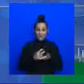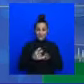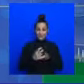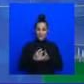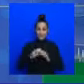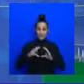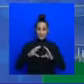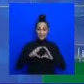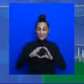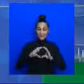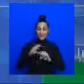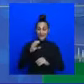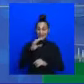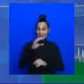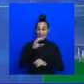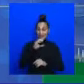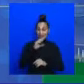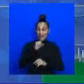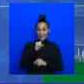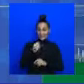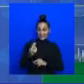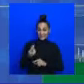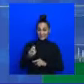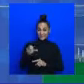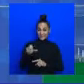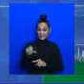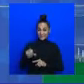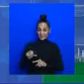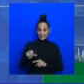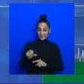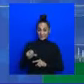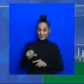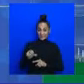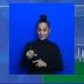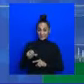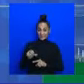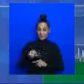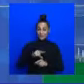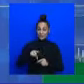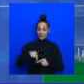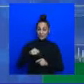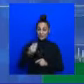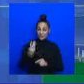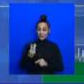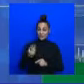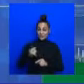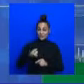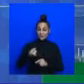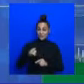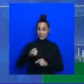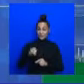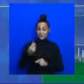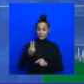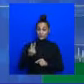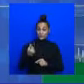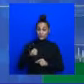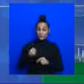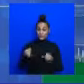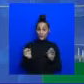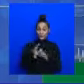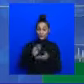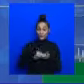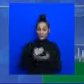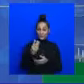bola laranja 29 laranja número 29 foram sorteados três foram sorteados dois